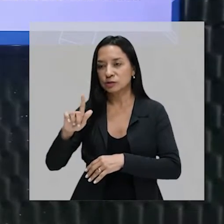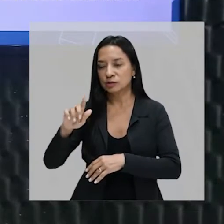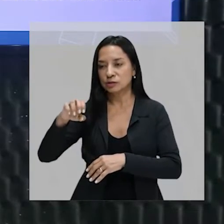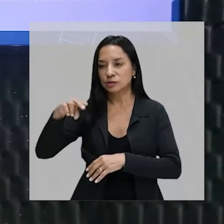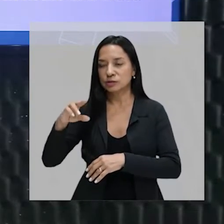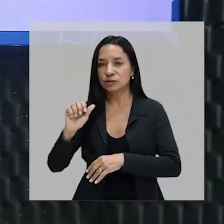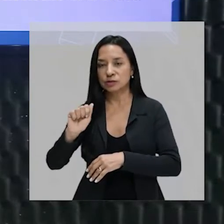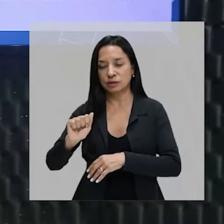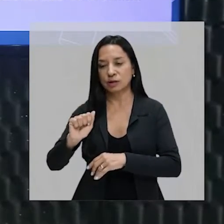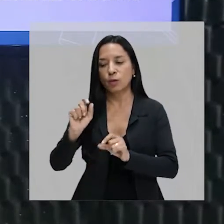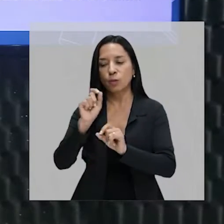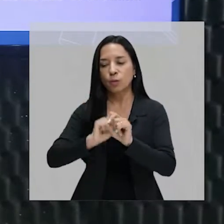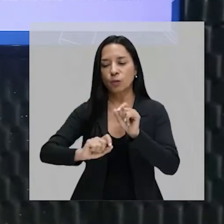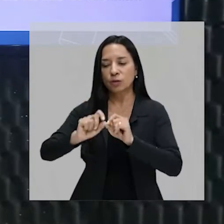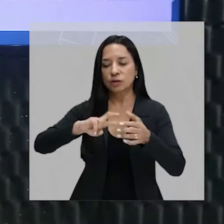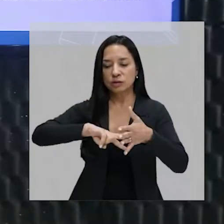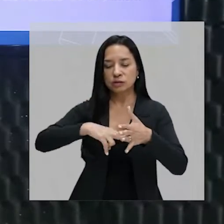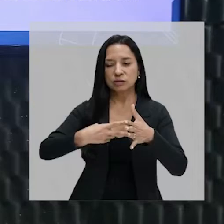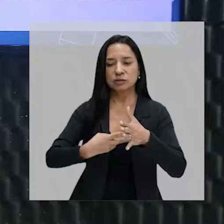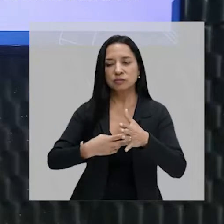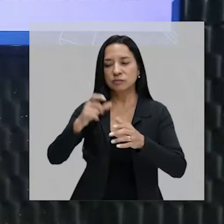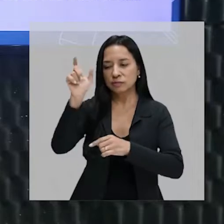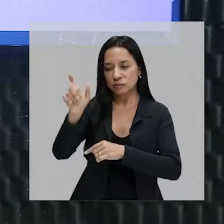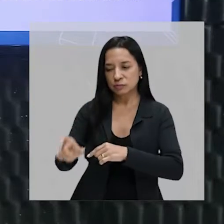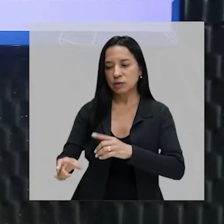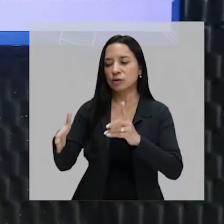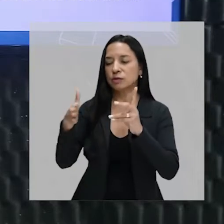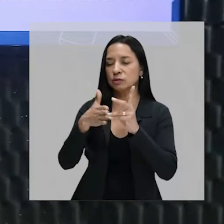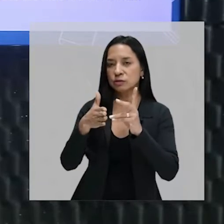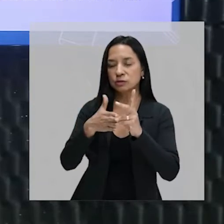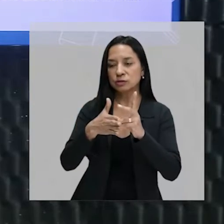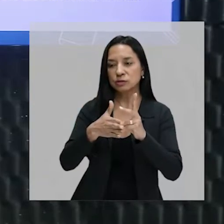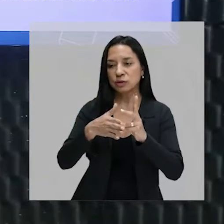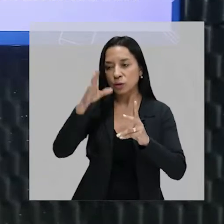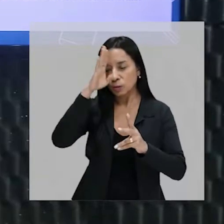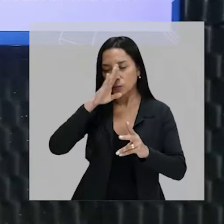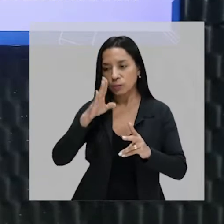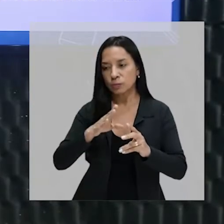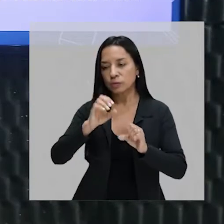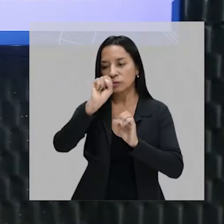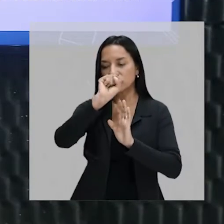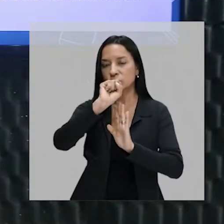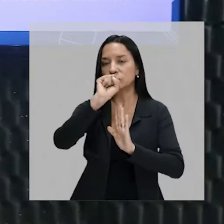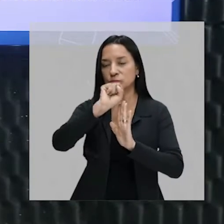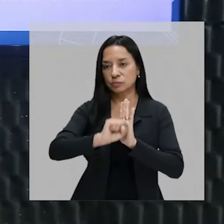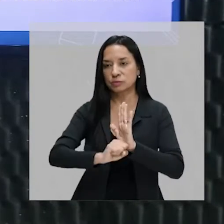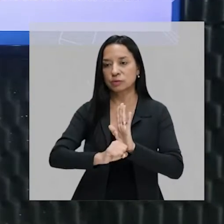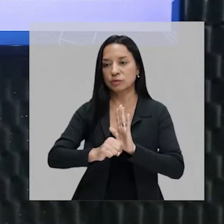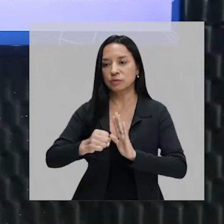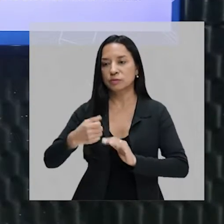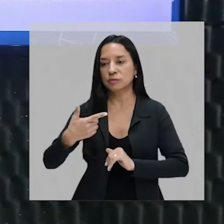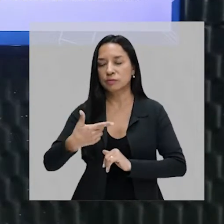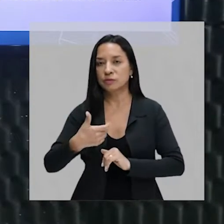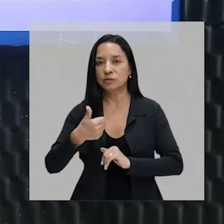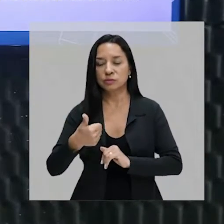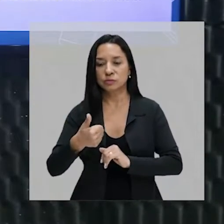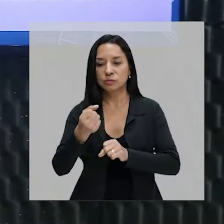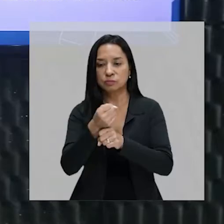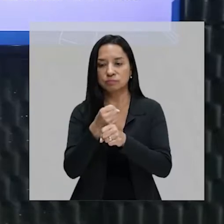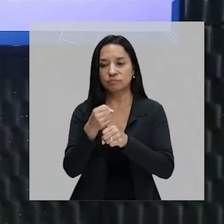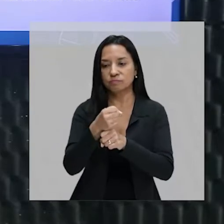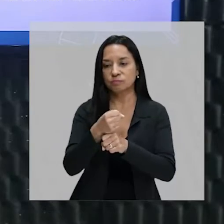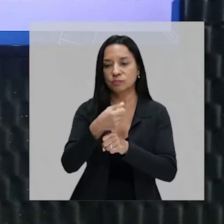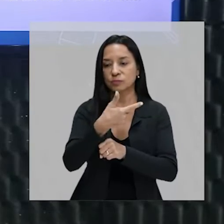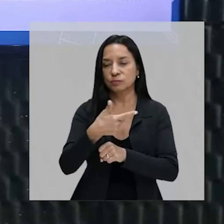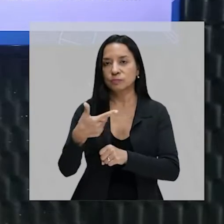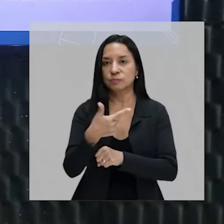ser indígena no Brasil do século 21 e no Brasil no ano de